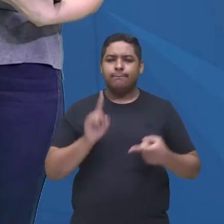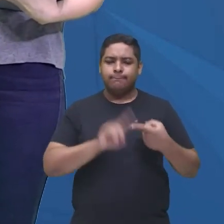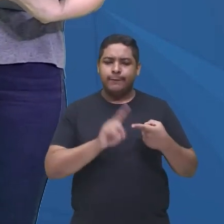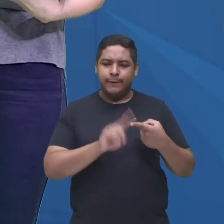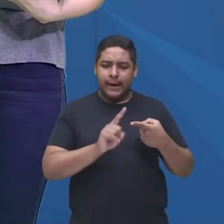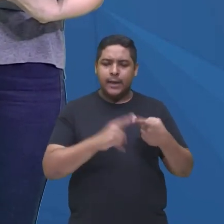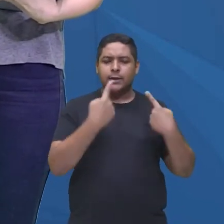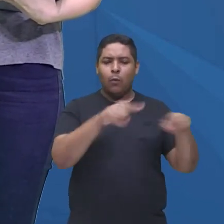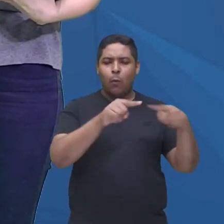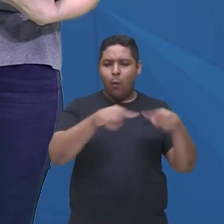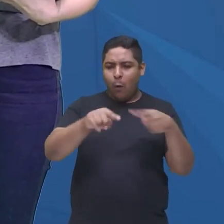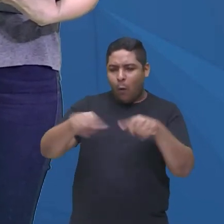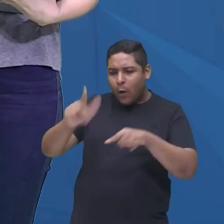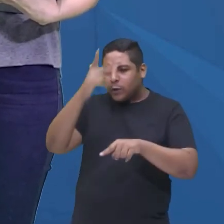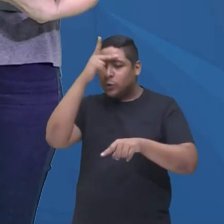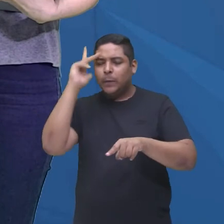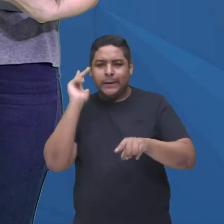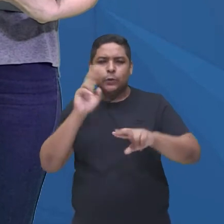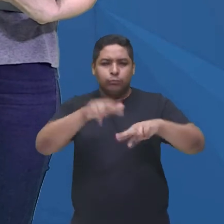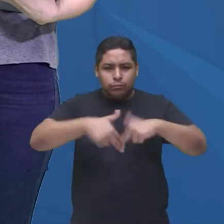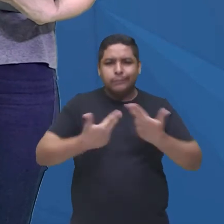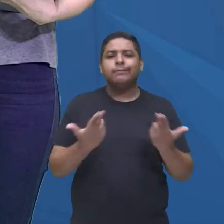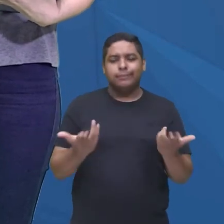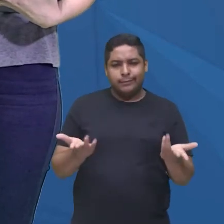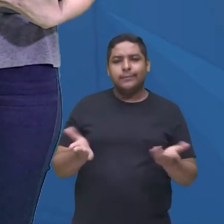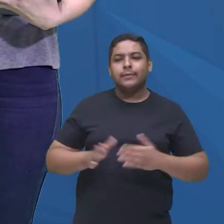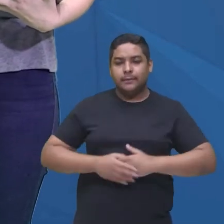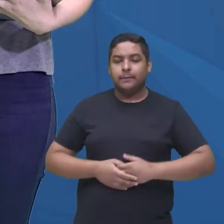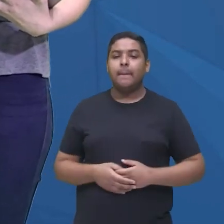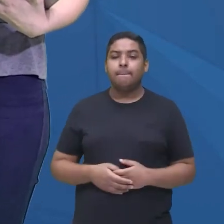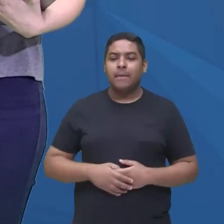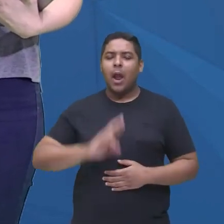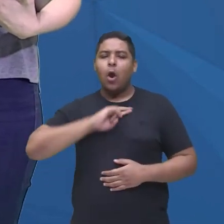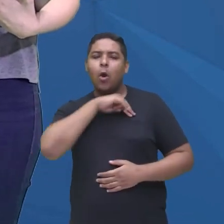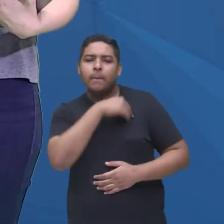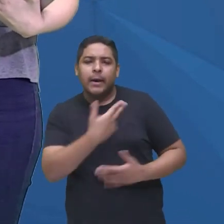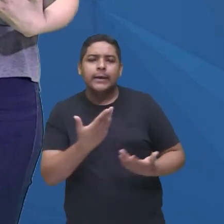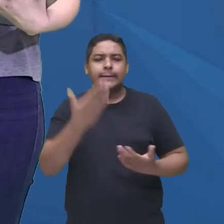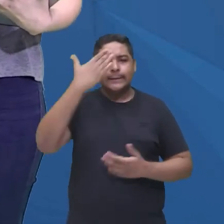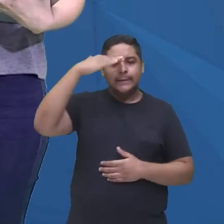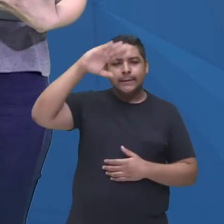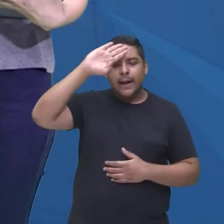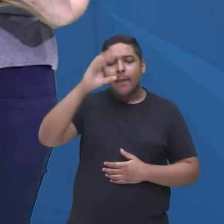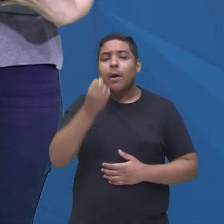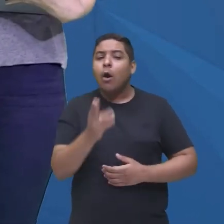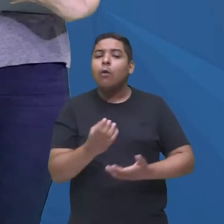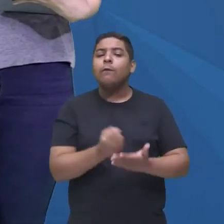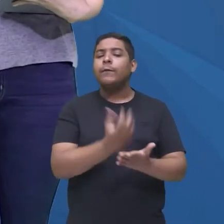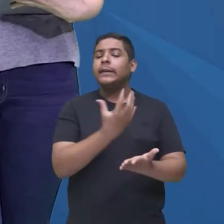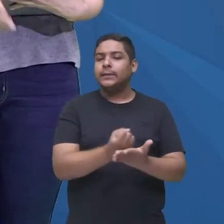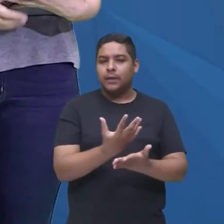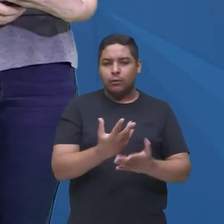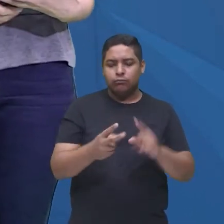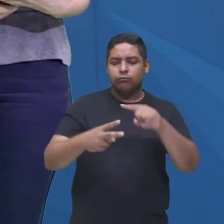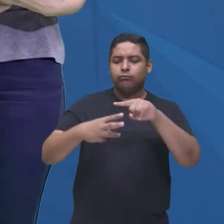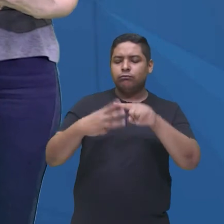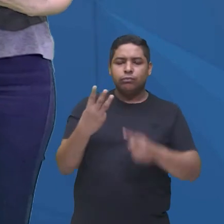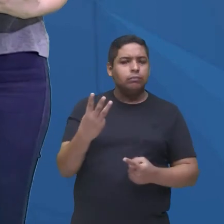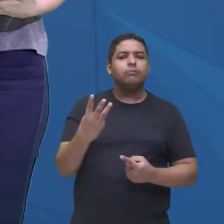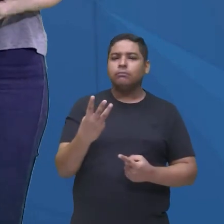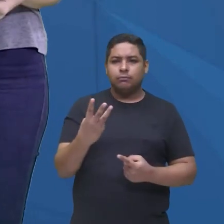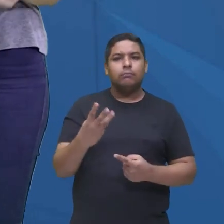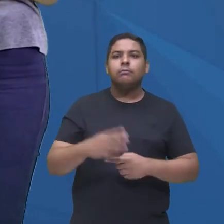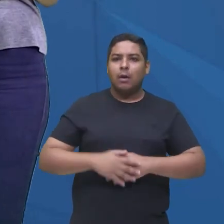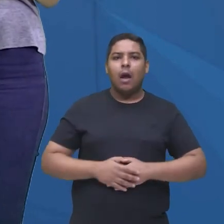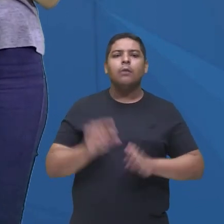a gente tem Revenge como romance, drama ou ficção, como é que você tá no nosso